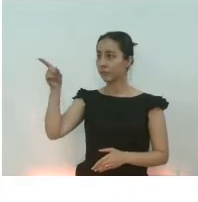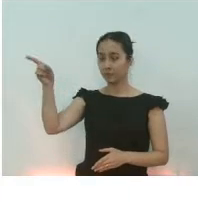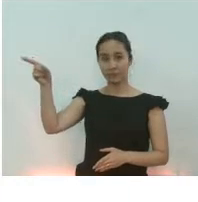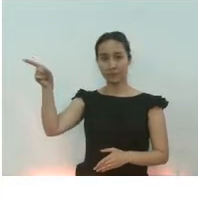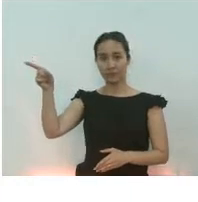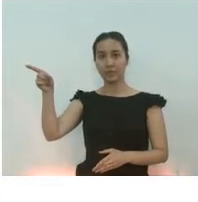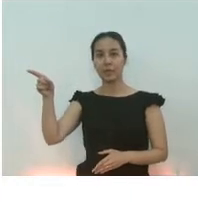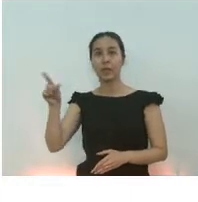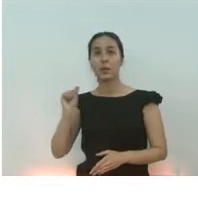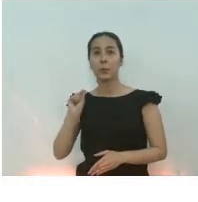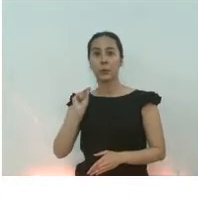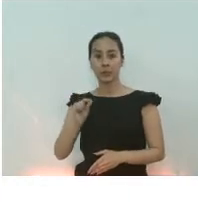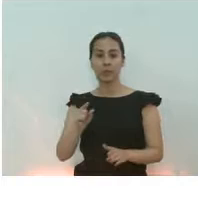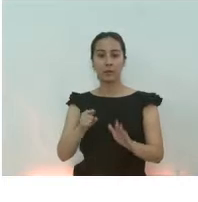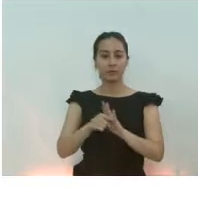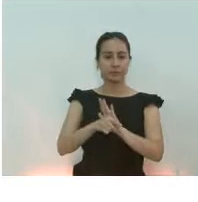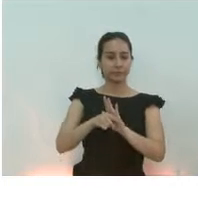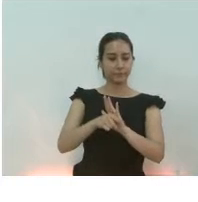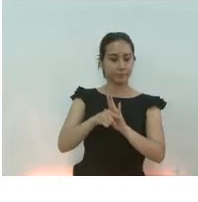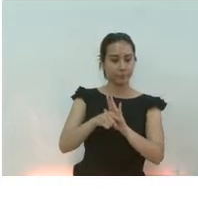desse trabalho